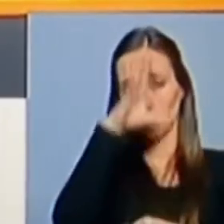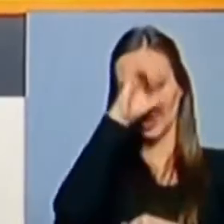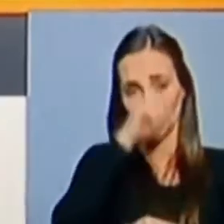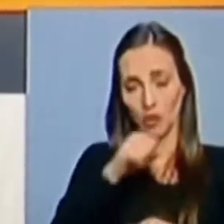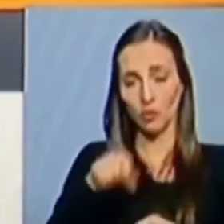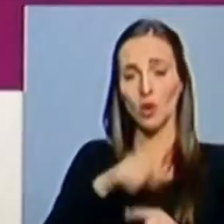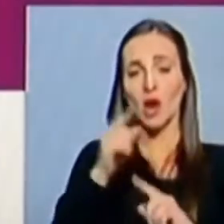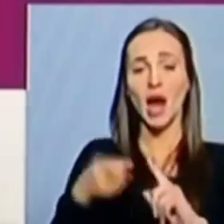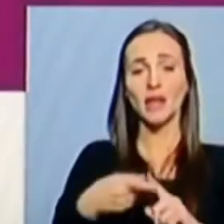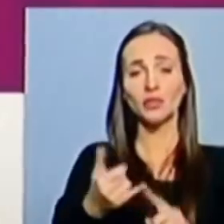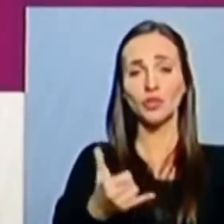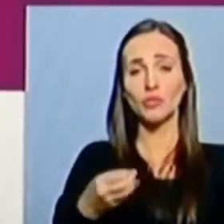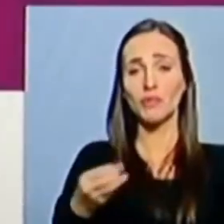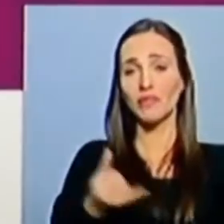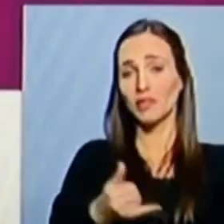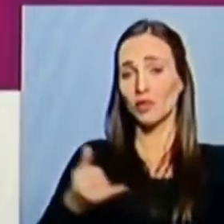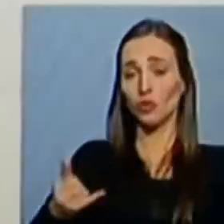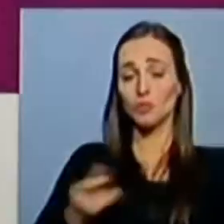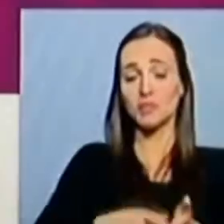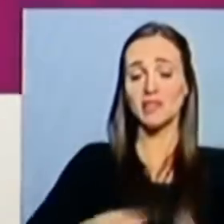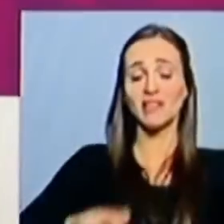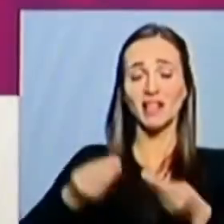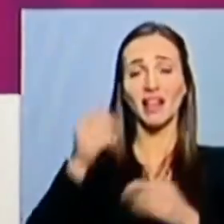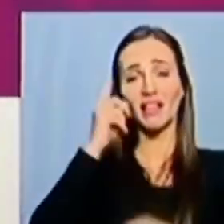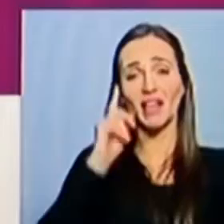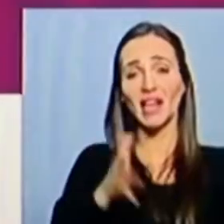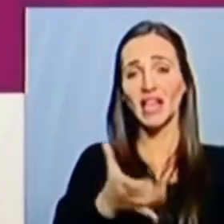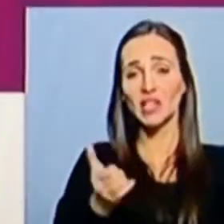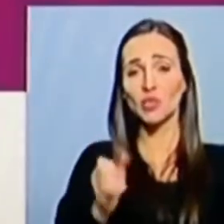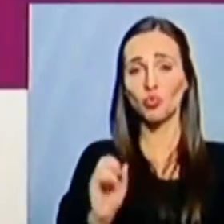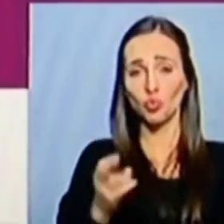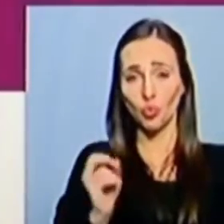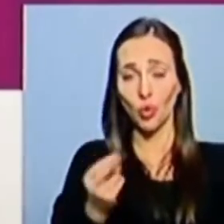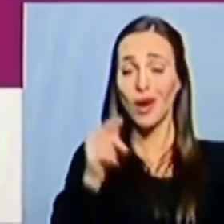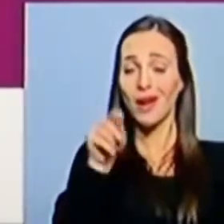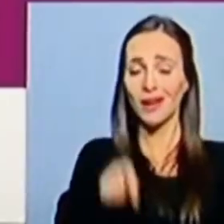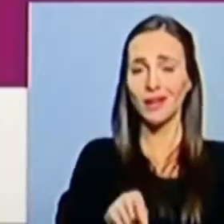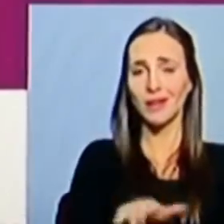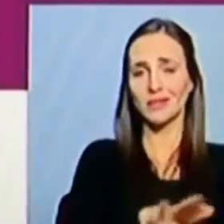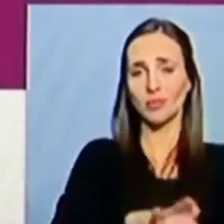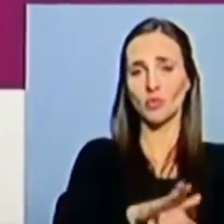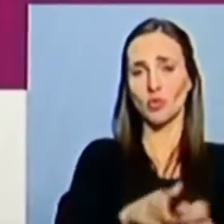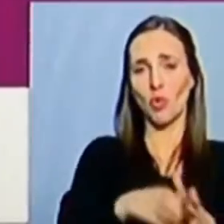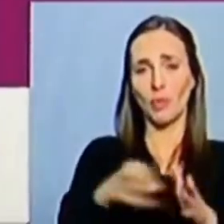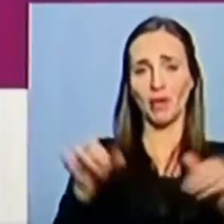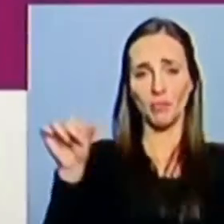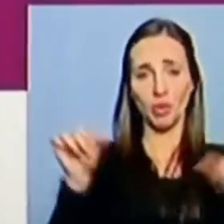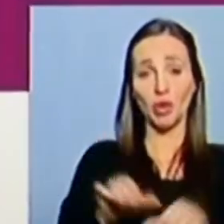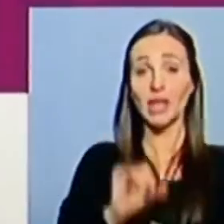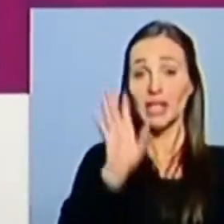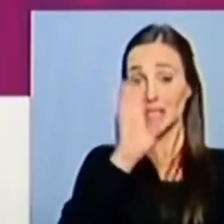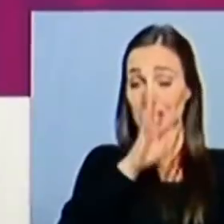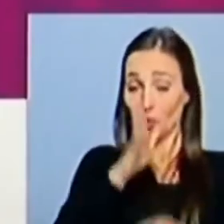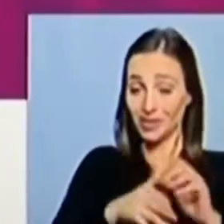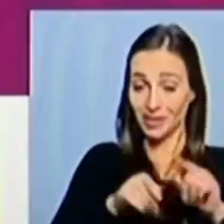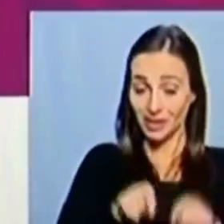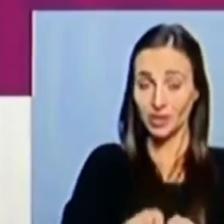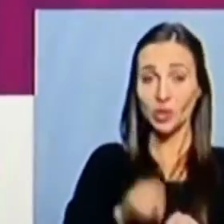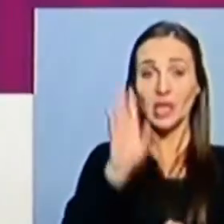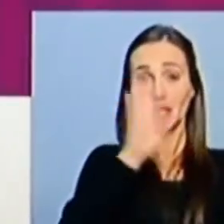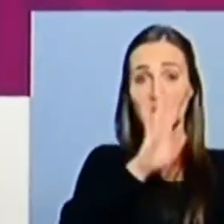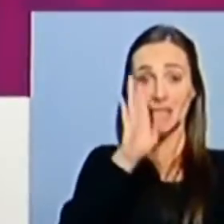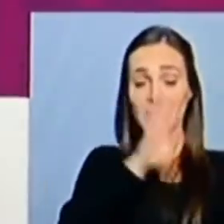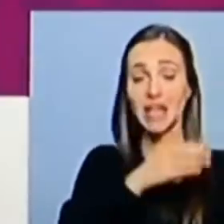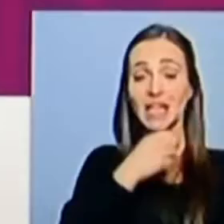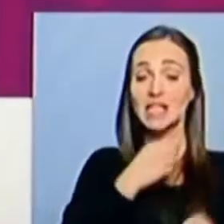com um orçamento está atenção entrega aqui no YouTube aí vai ser o momento mais complicado e sim por esse déspota